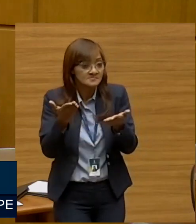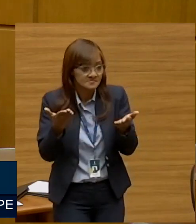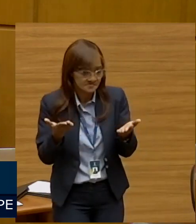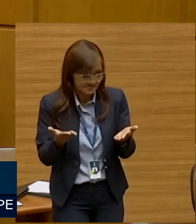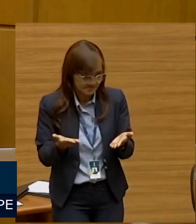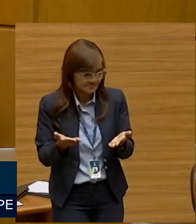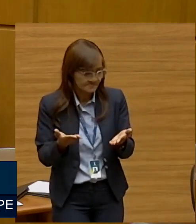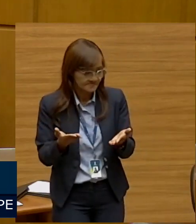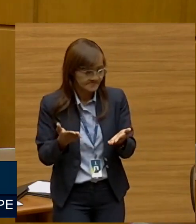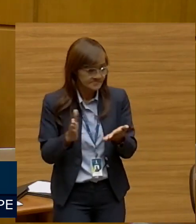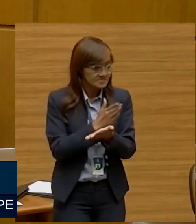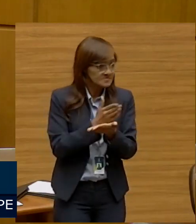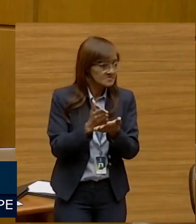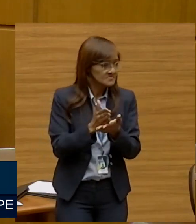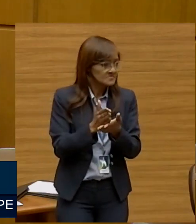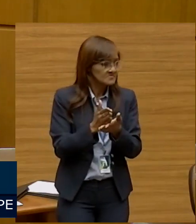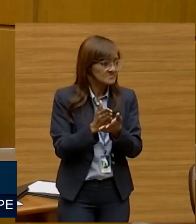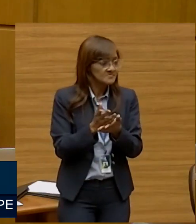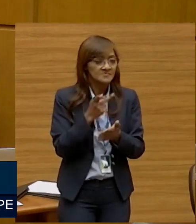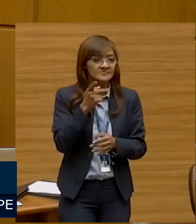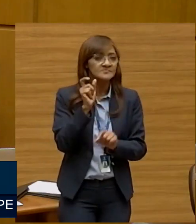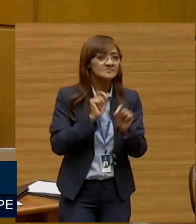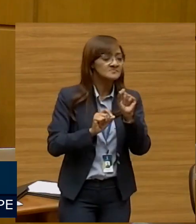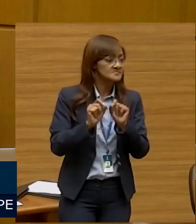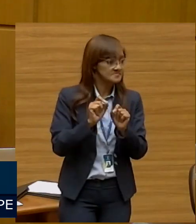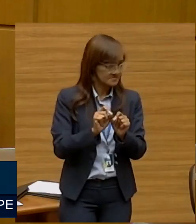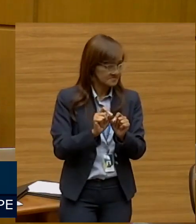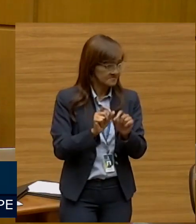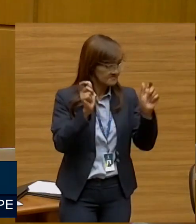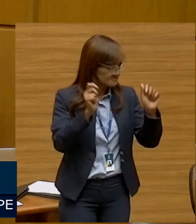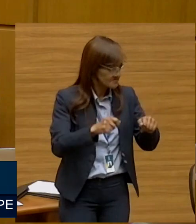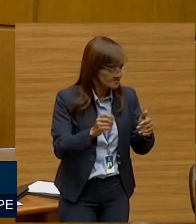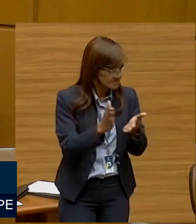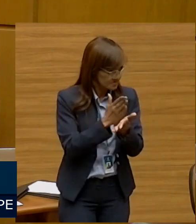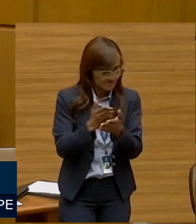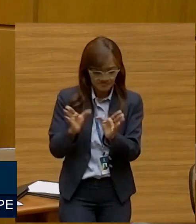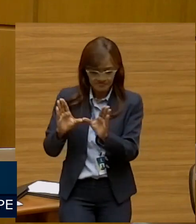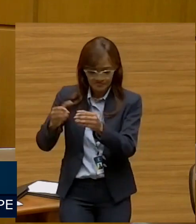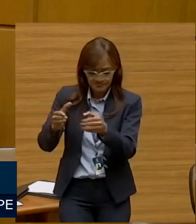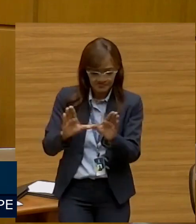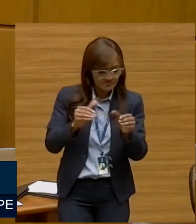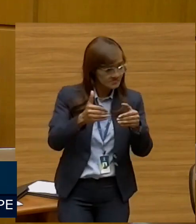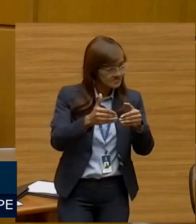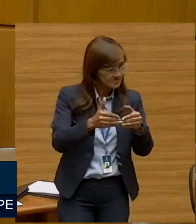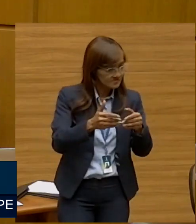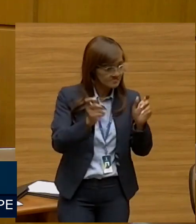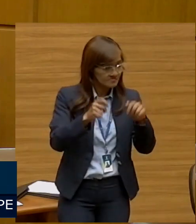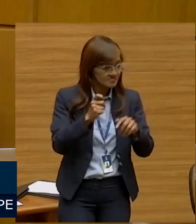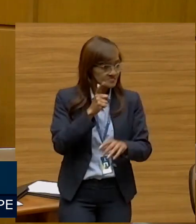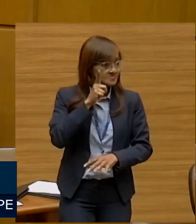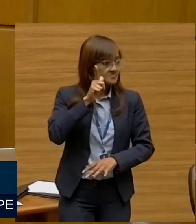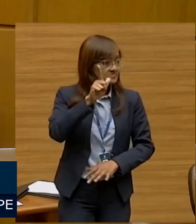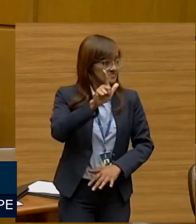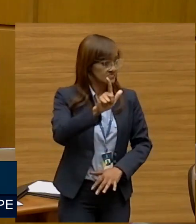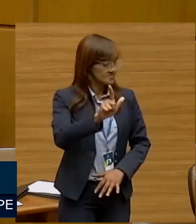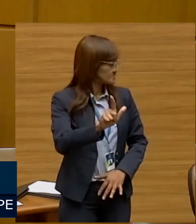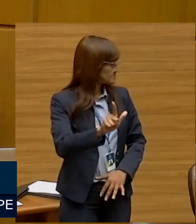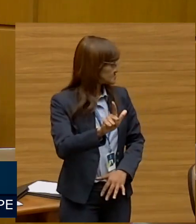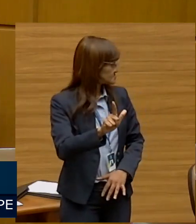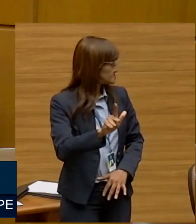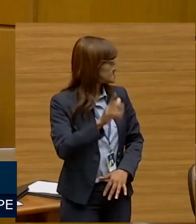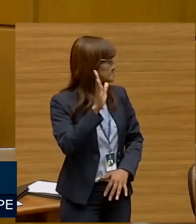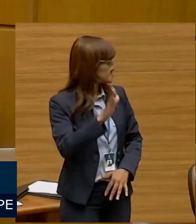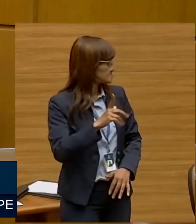muitos autores problematizam essa questão, pois mesmo que alguns grupos consigam alcançar reconhecimento e